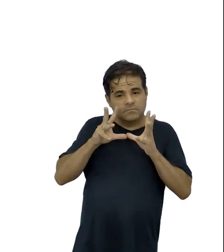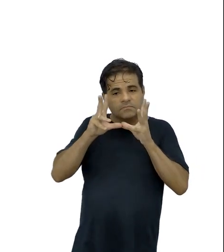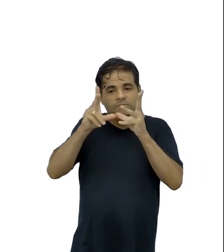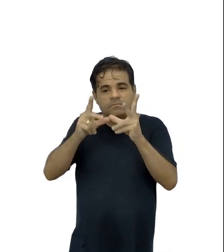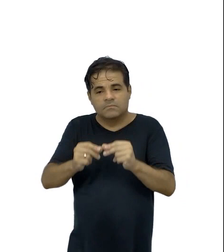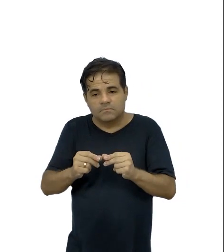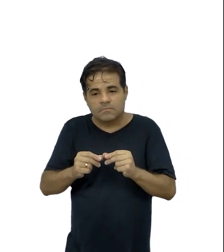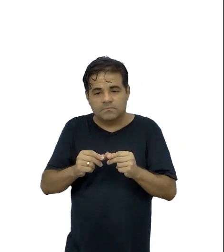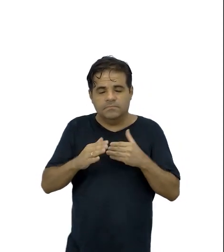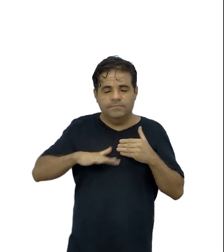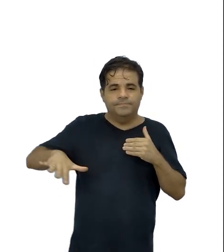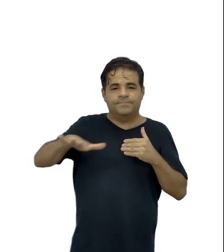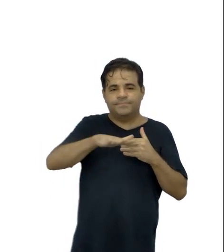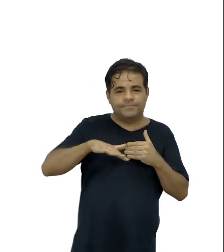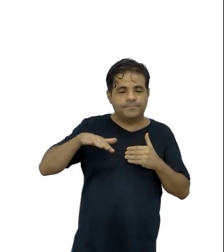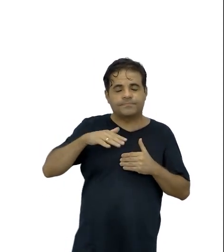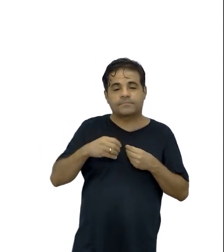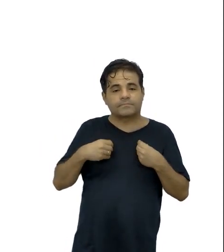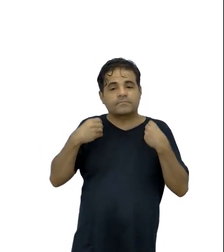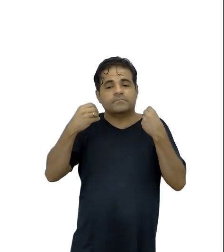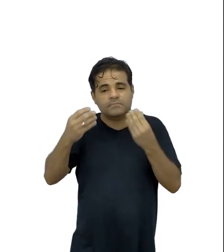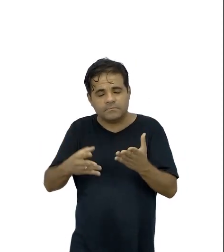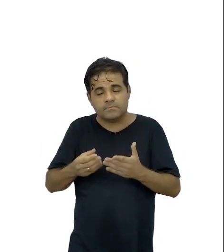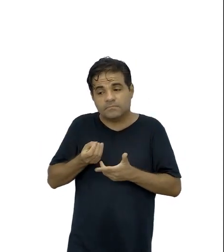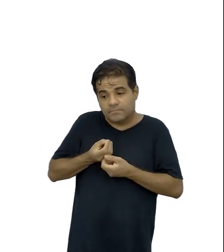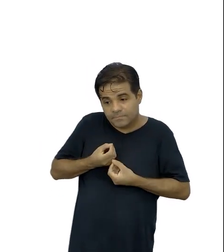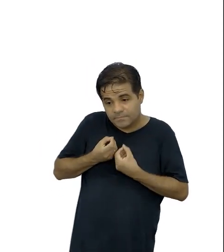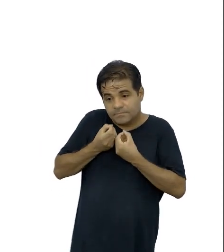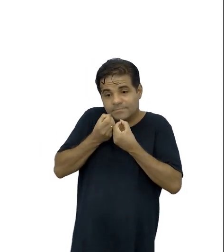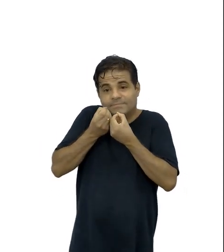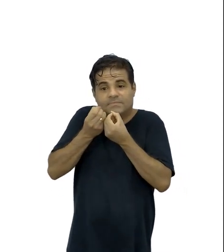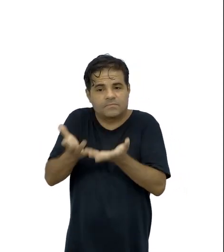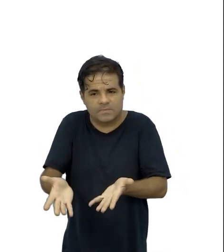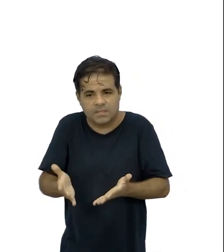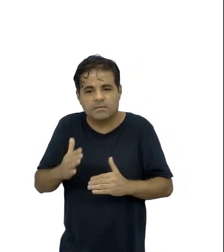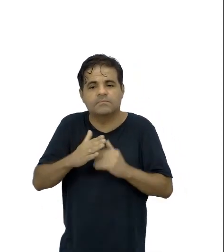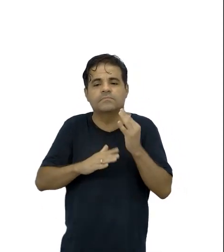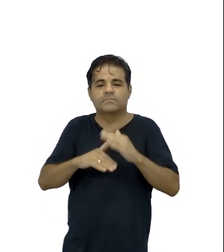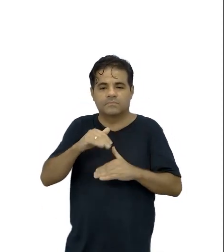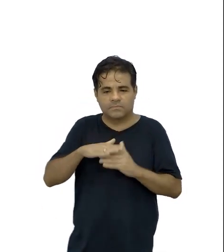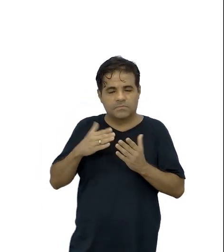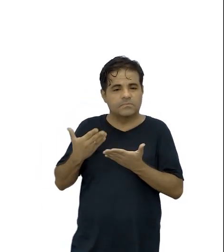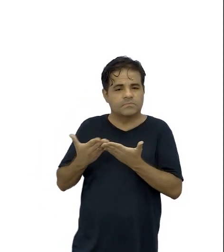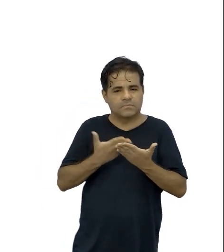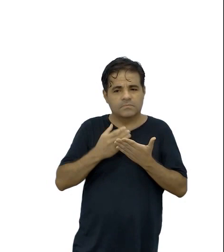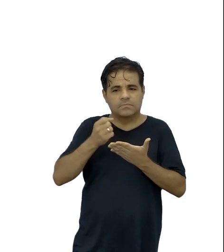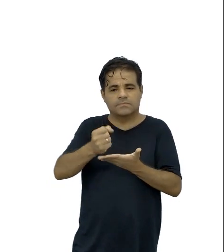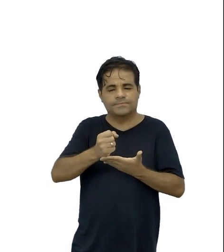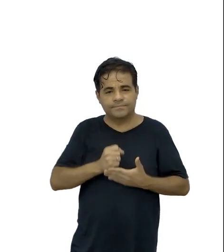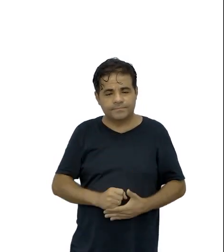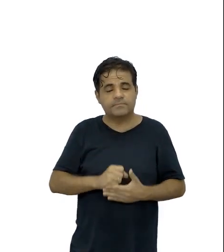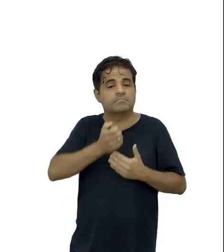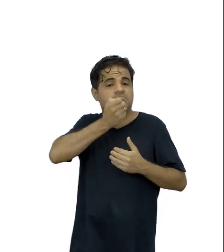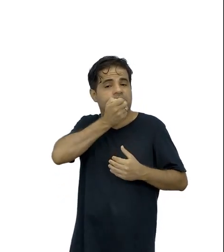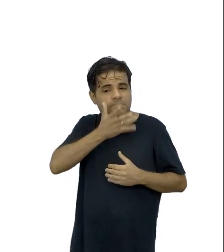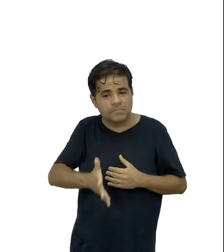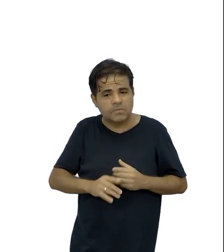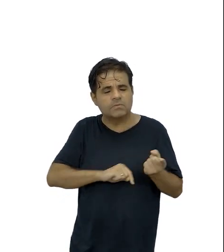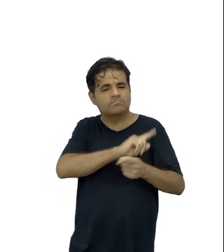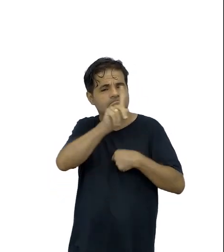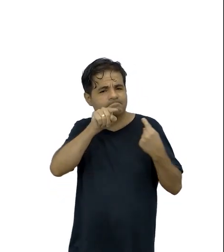tudo, traga o encantamento para os estudantes. E aí, trazendo as vantagens,